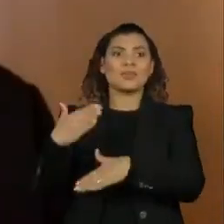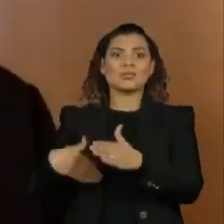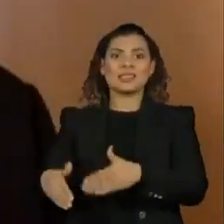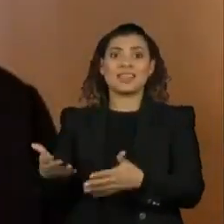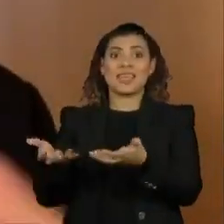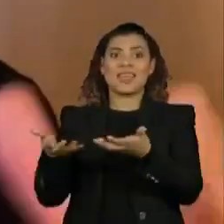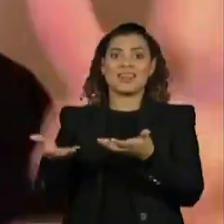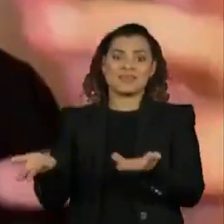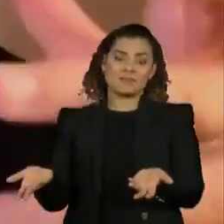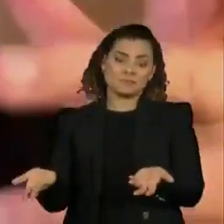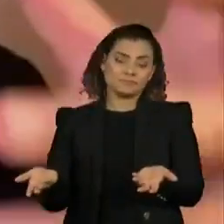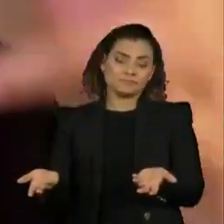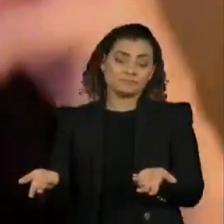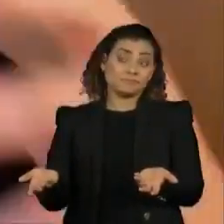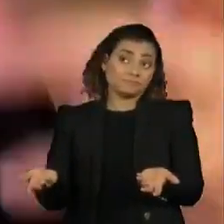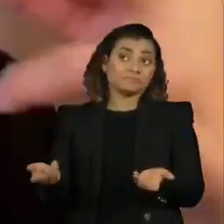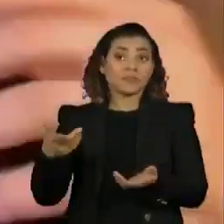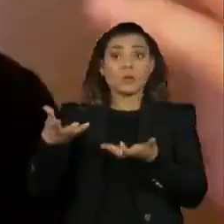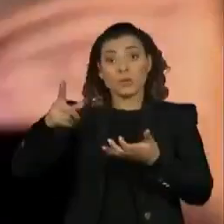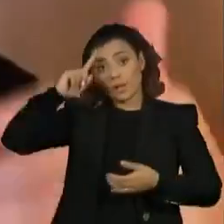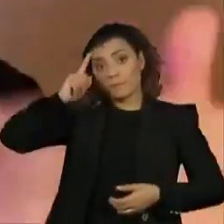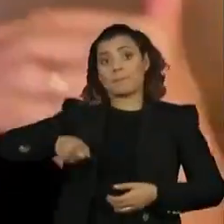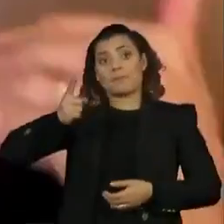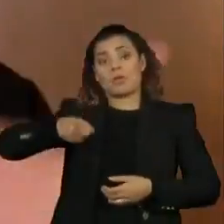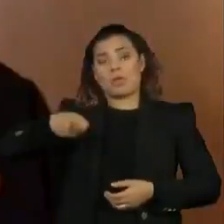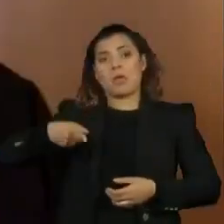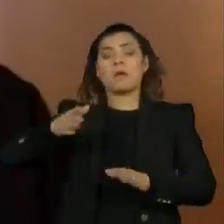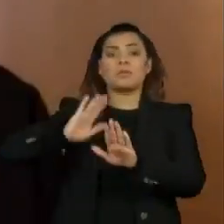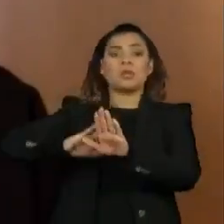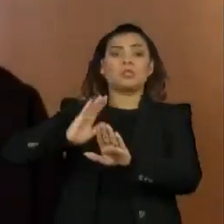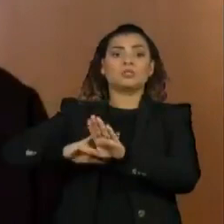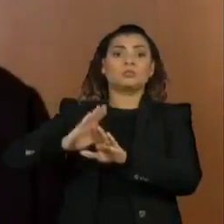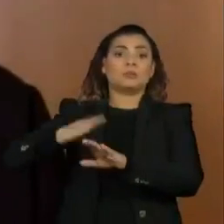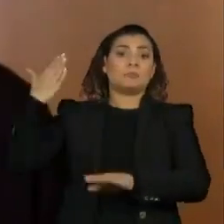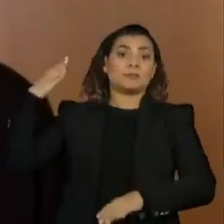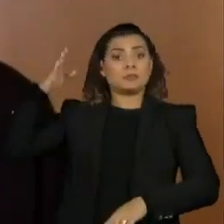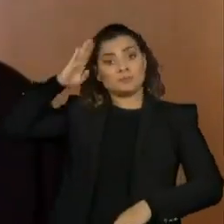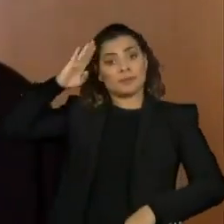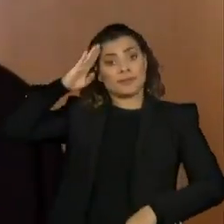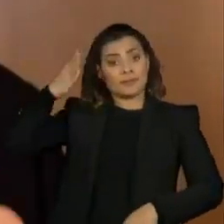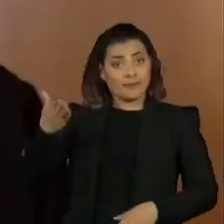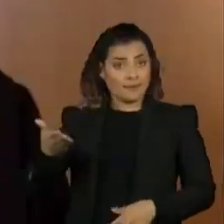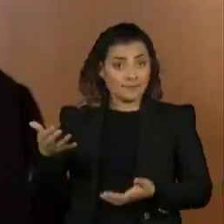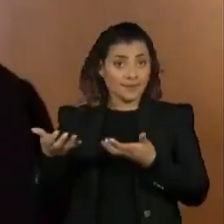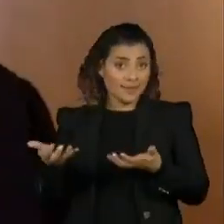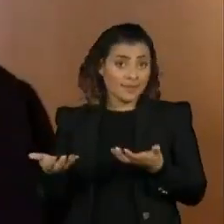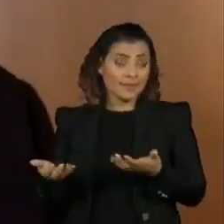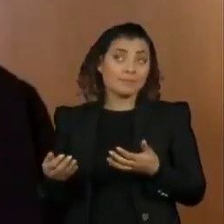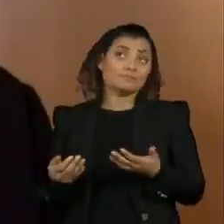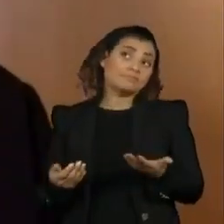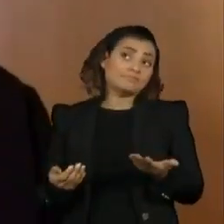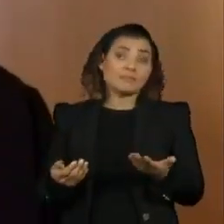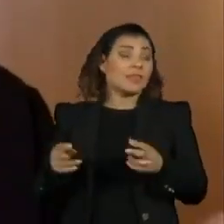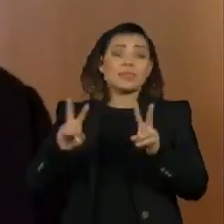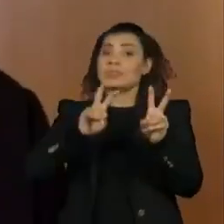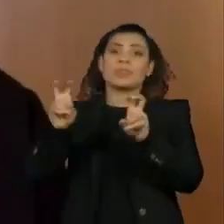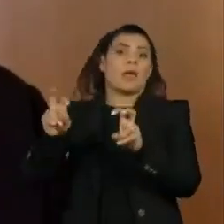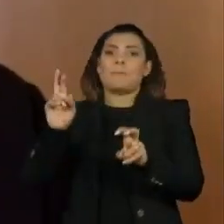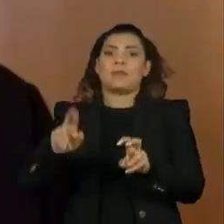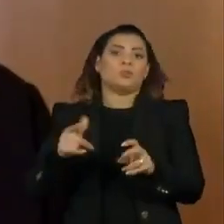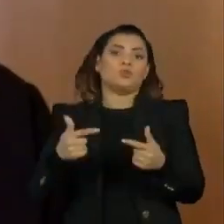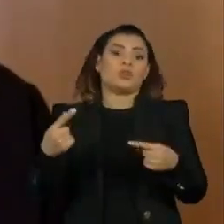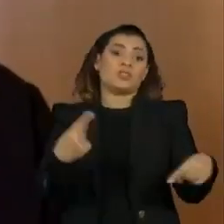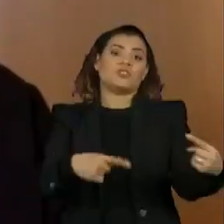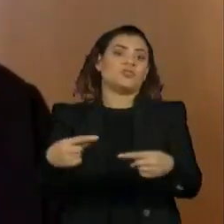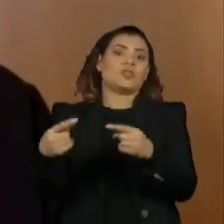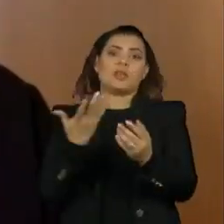ele imporia a ideologia que predominou durante o regime militar, em que essas coisas não eram tema de livros